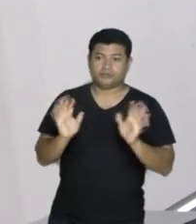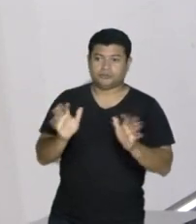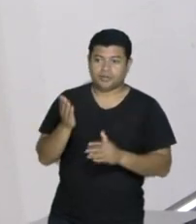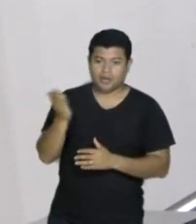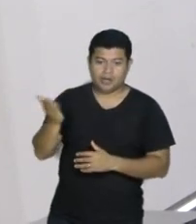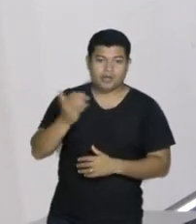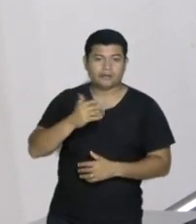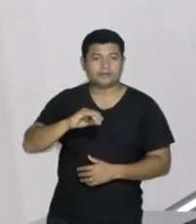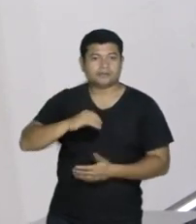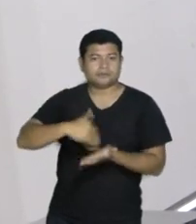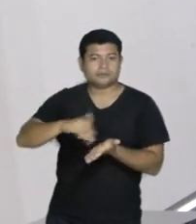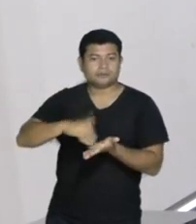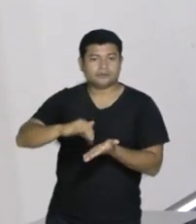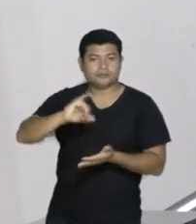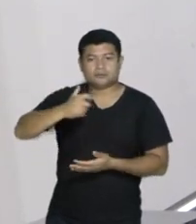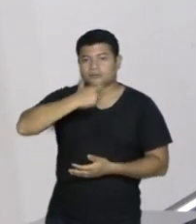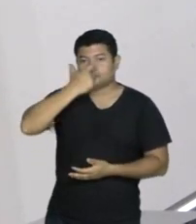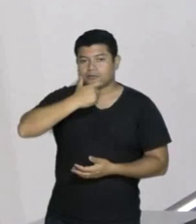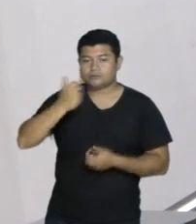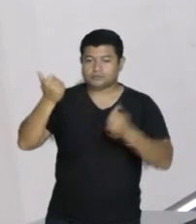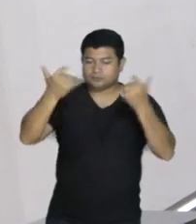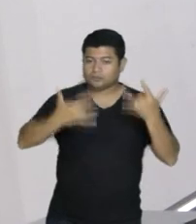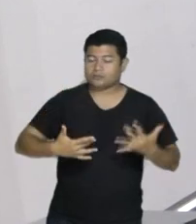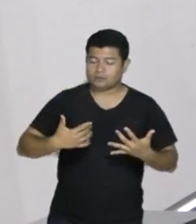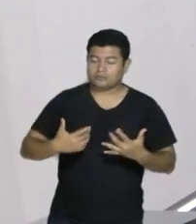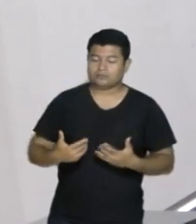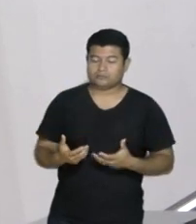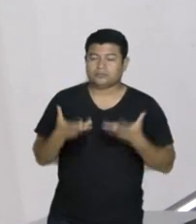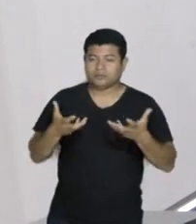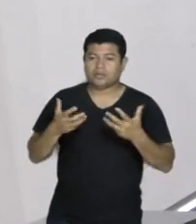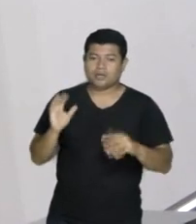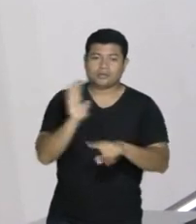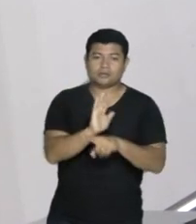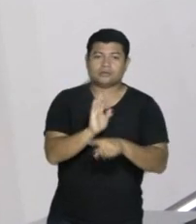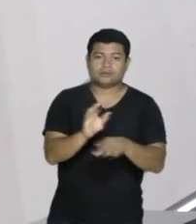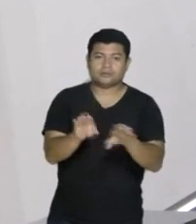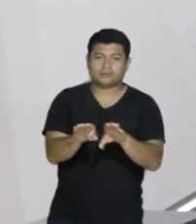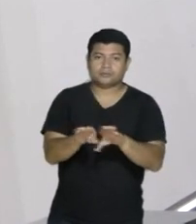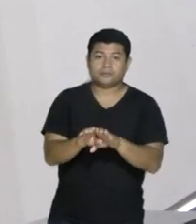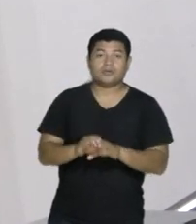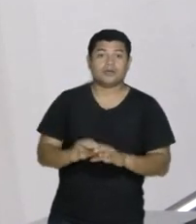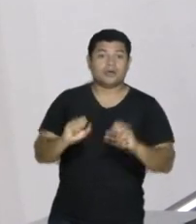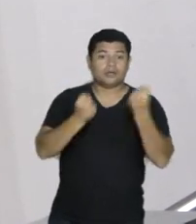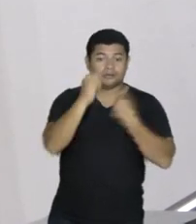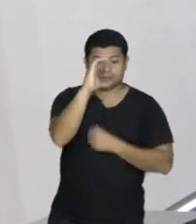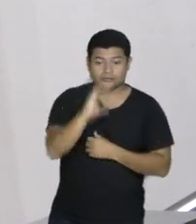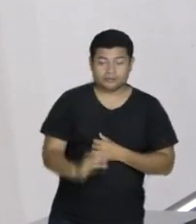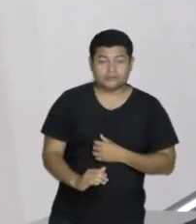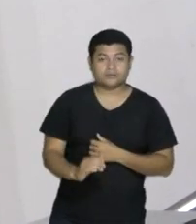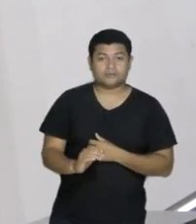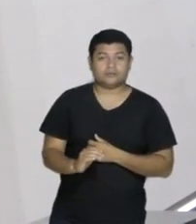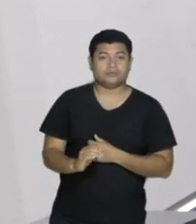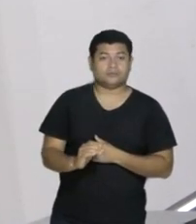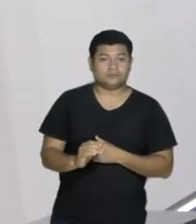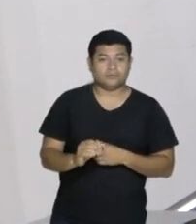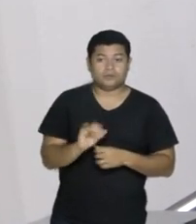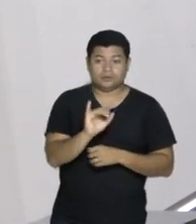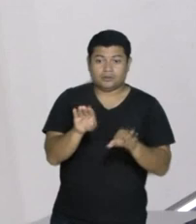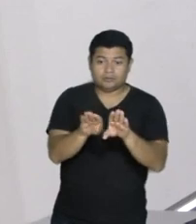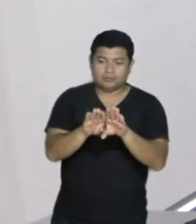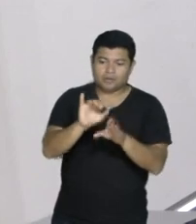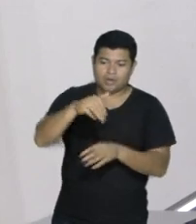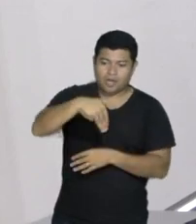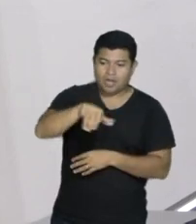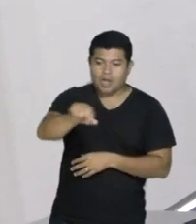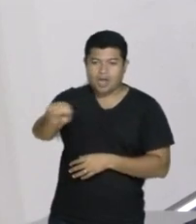que fomos atendido hoje muito bem por ele pela defesa civil Coronel Armando também nos atendeu muito bem e o imã já liberando aí pra